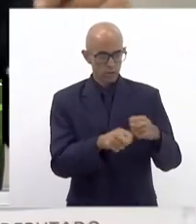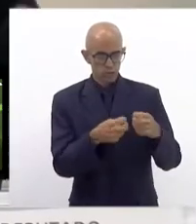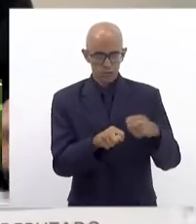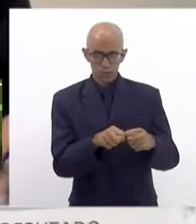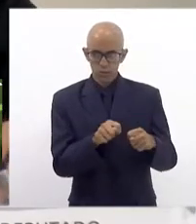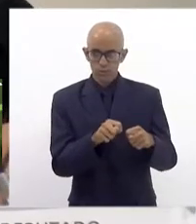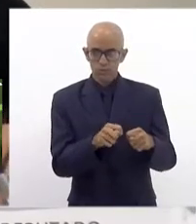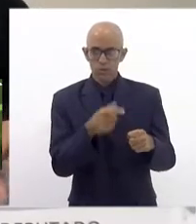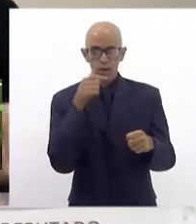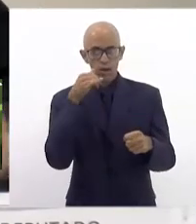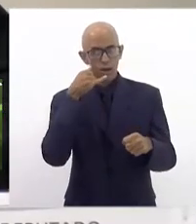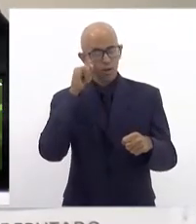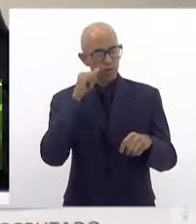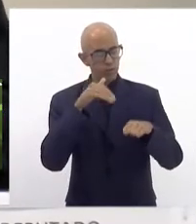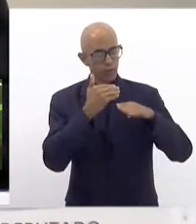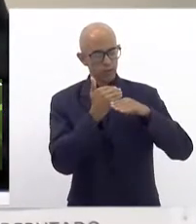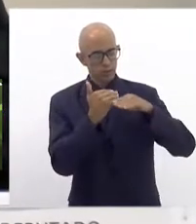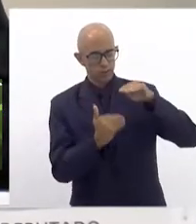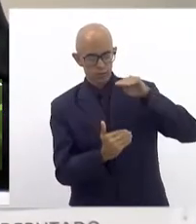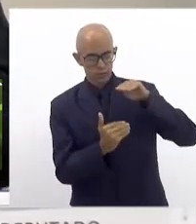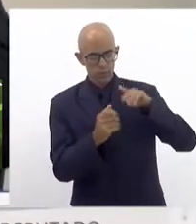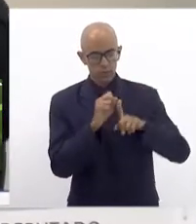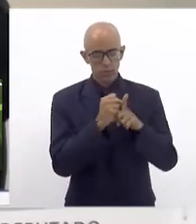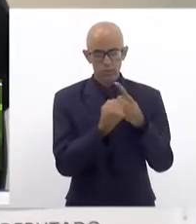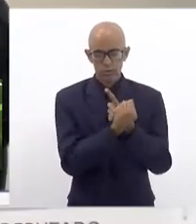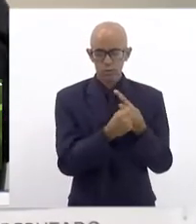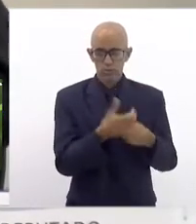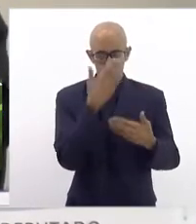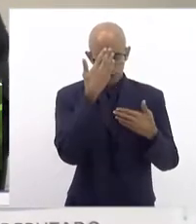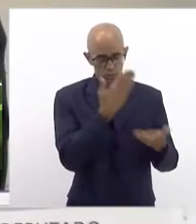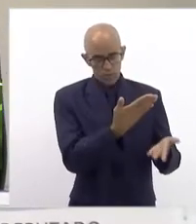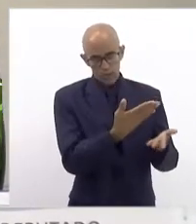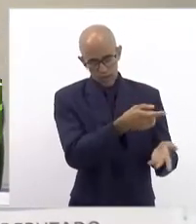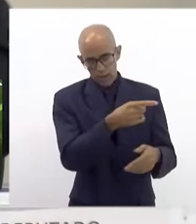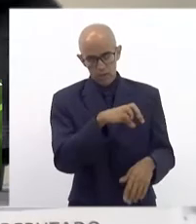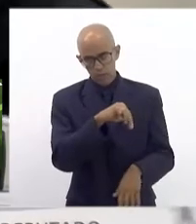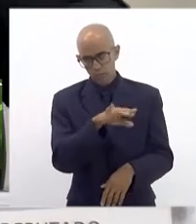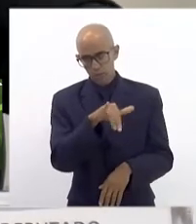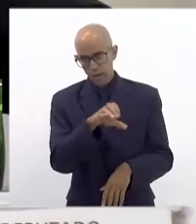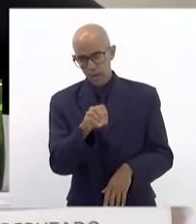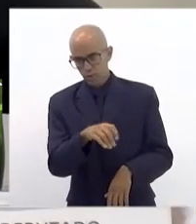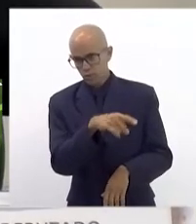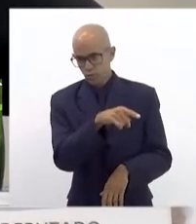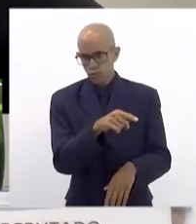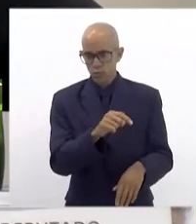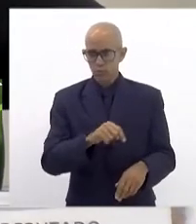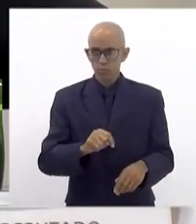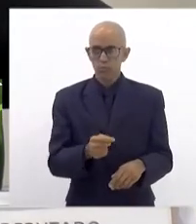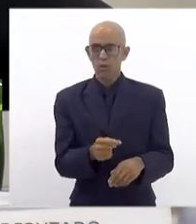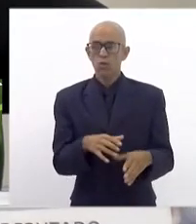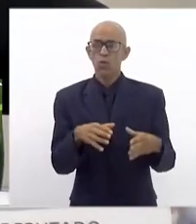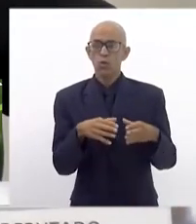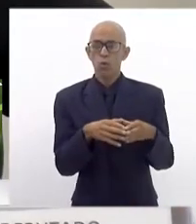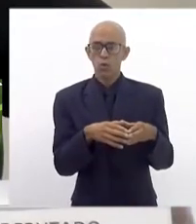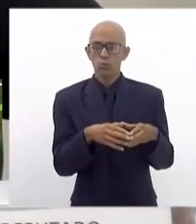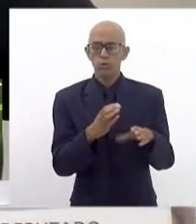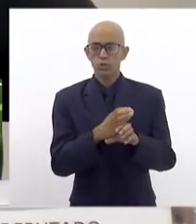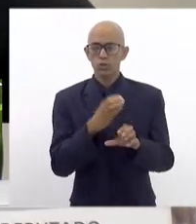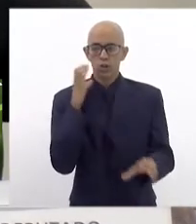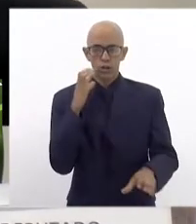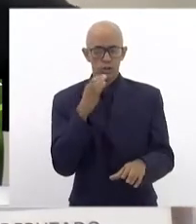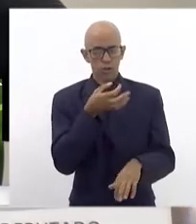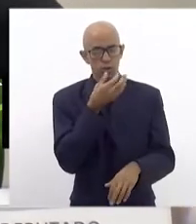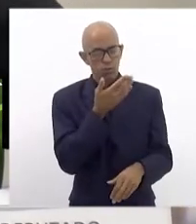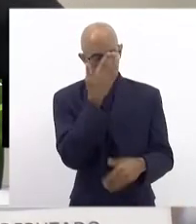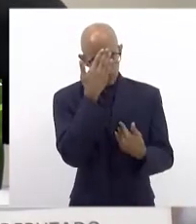combatem as desigualdades. Enfim, então, obrigado Márcio Girão, pelo Clube de Engenharia, obrigado pela sugestão por escrito